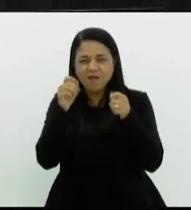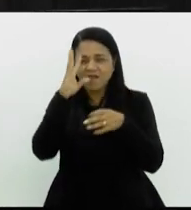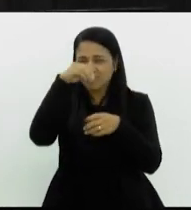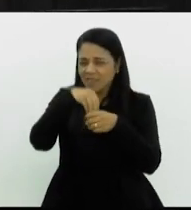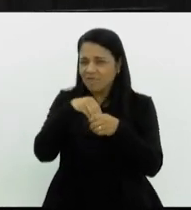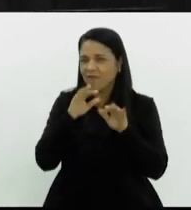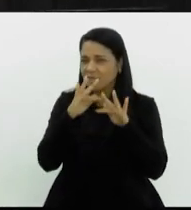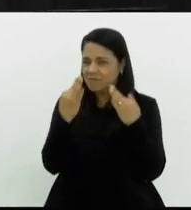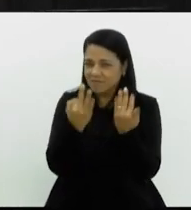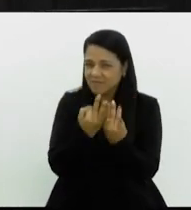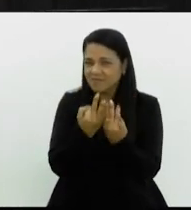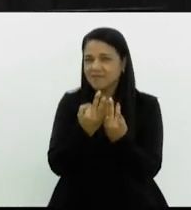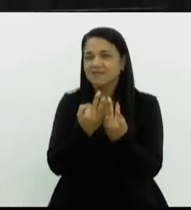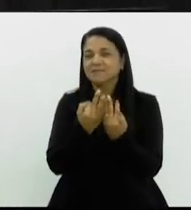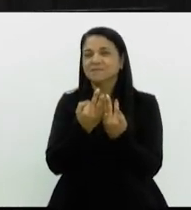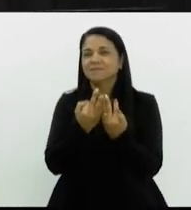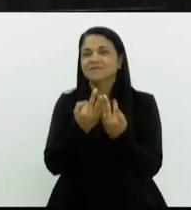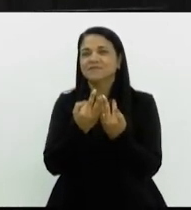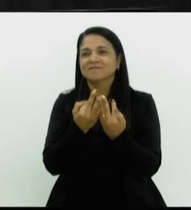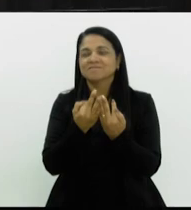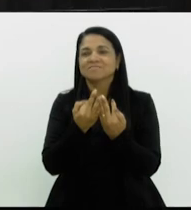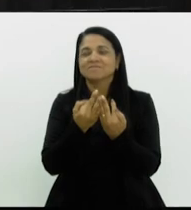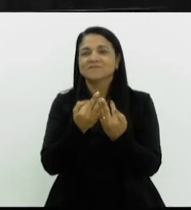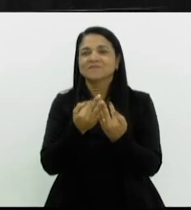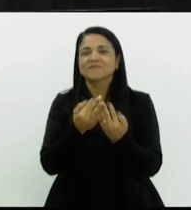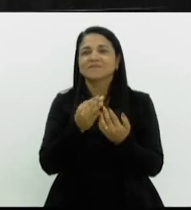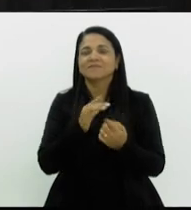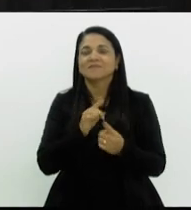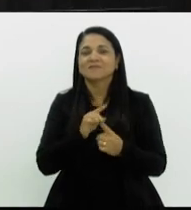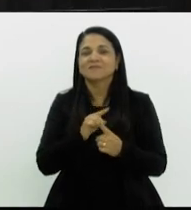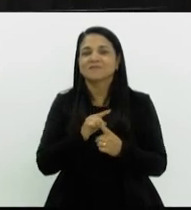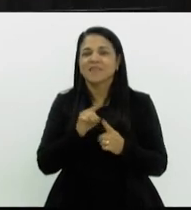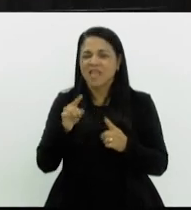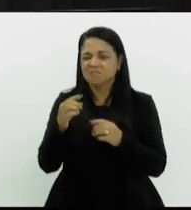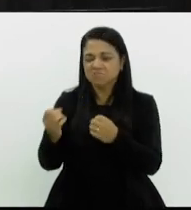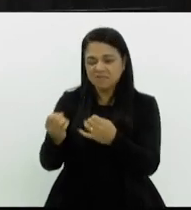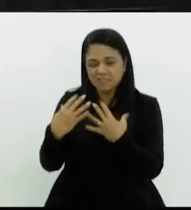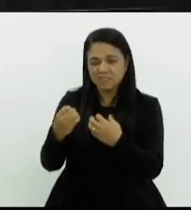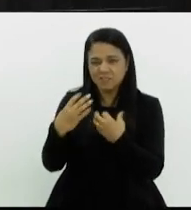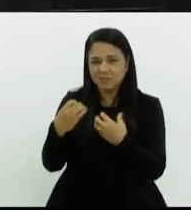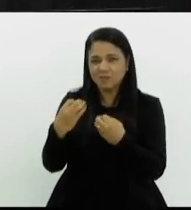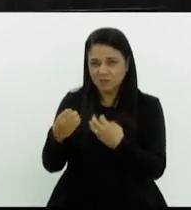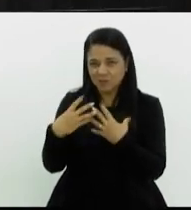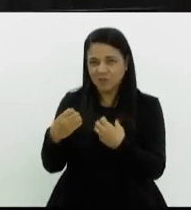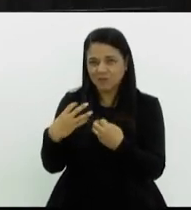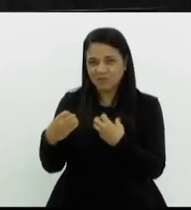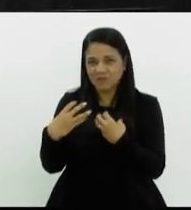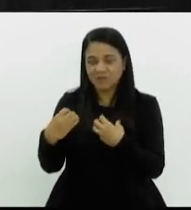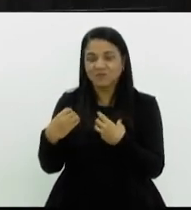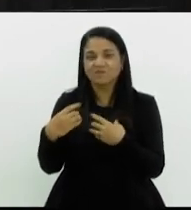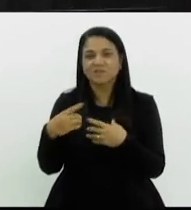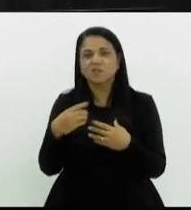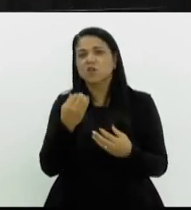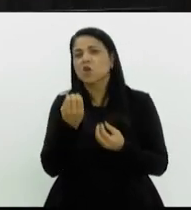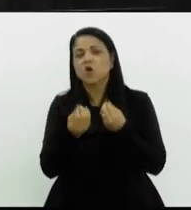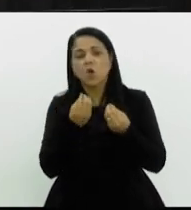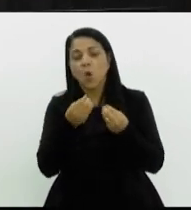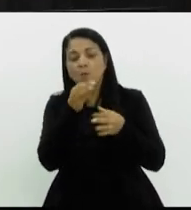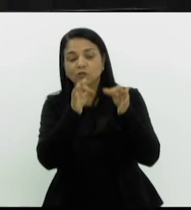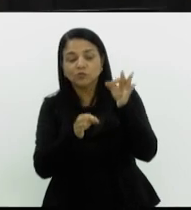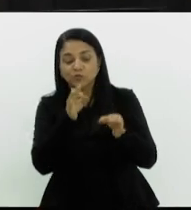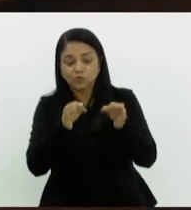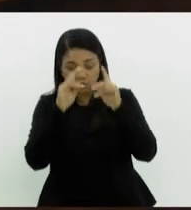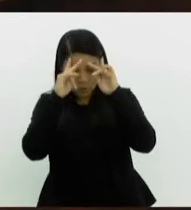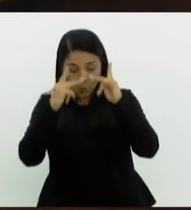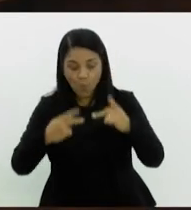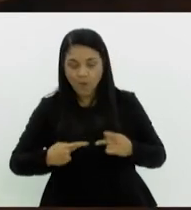coisa. Mas uma outra coisa ele me ensinou. É como a justiça humana